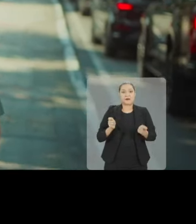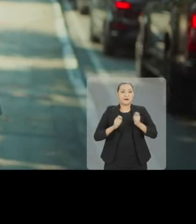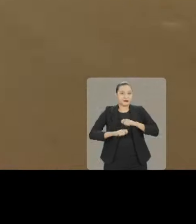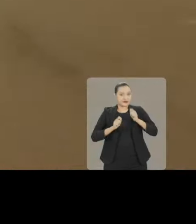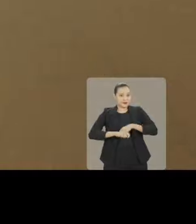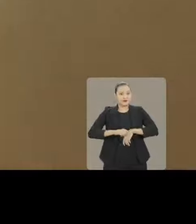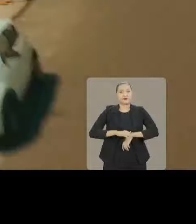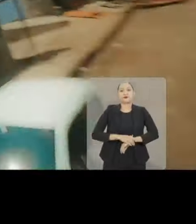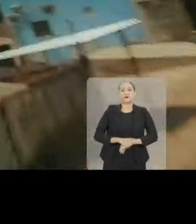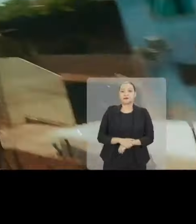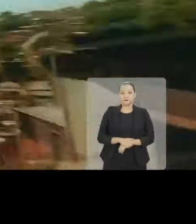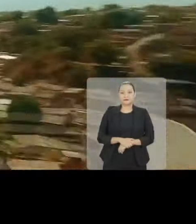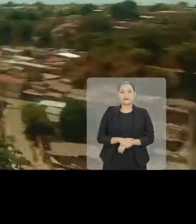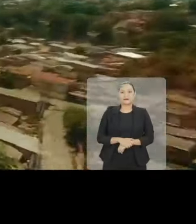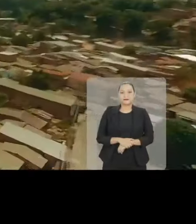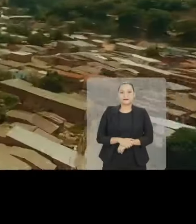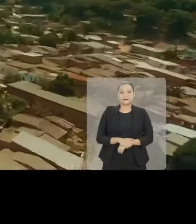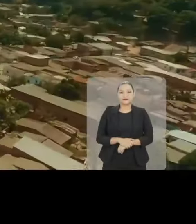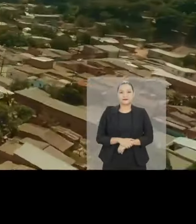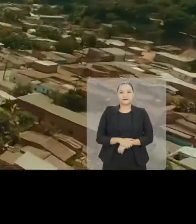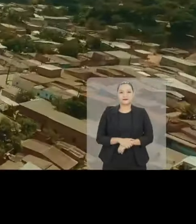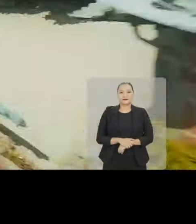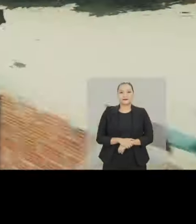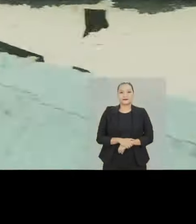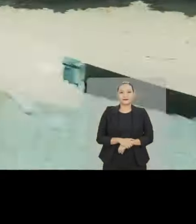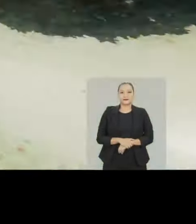mudanças ainda são possíveis.